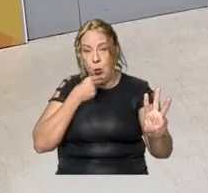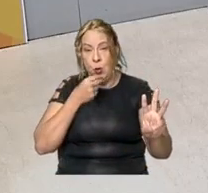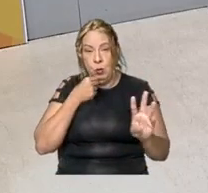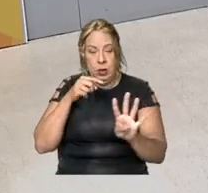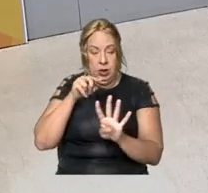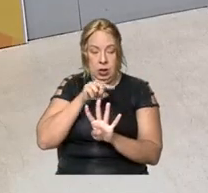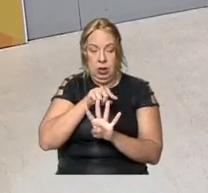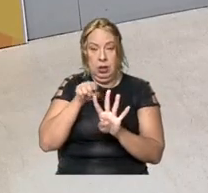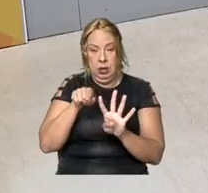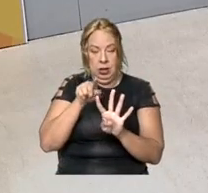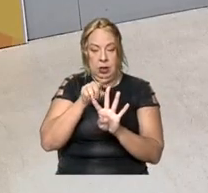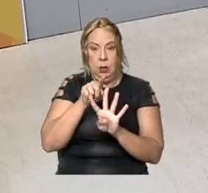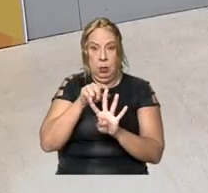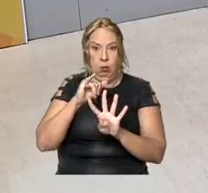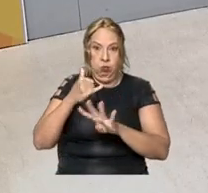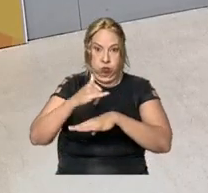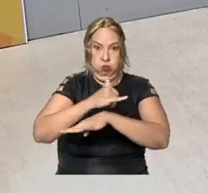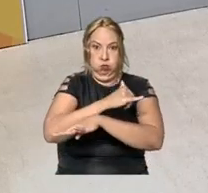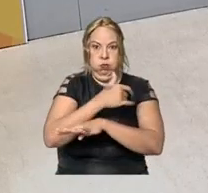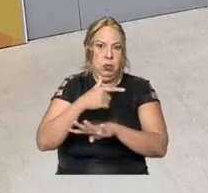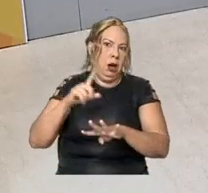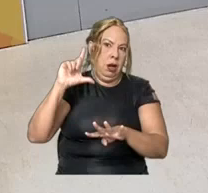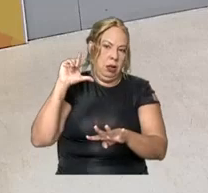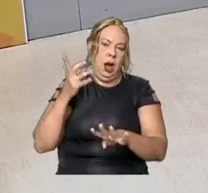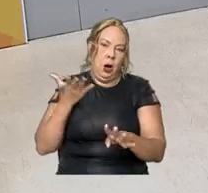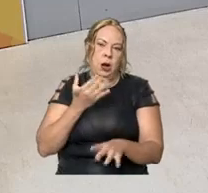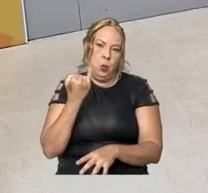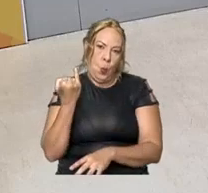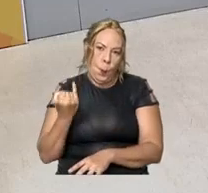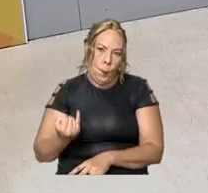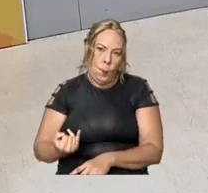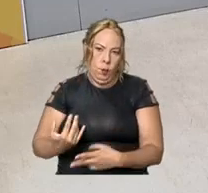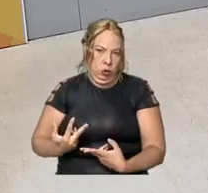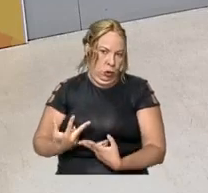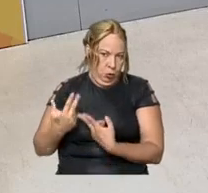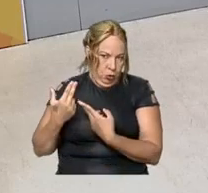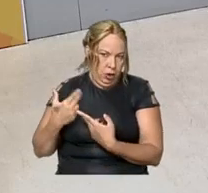número 3, agora 59, 59.